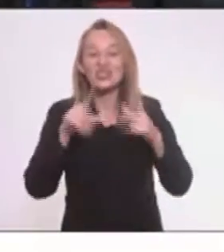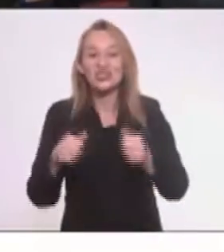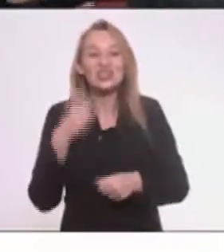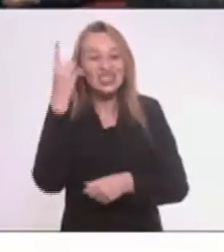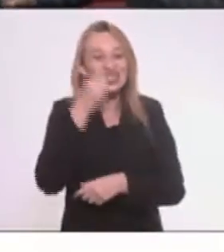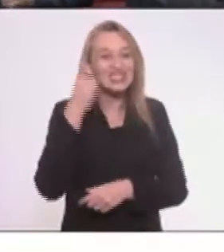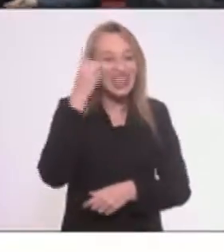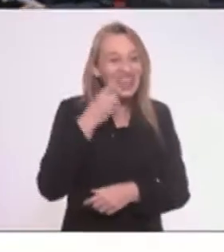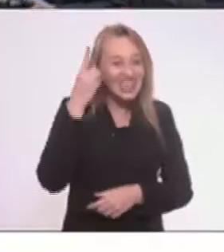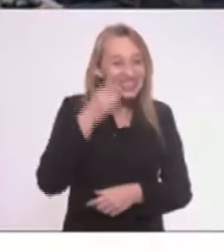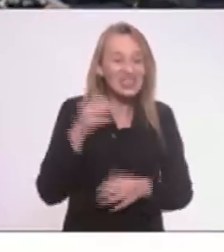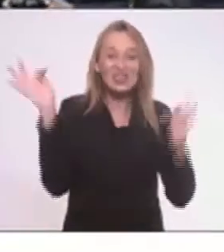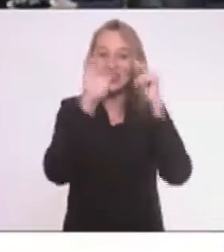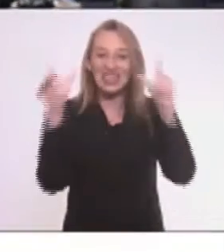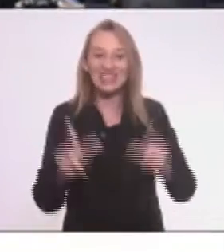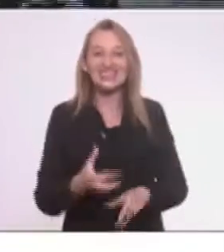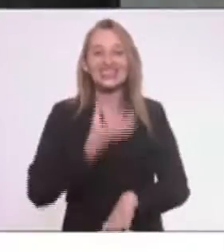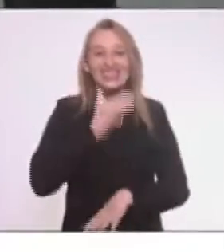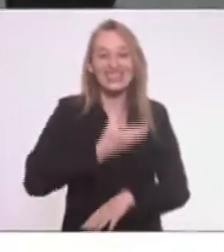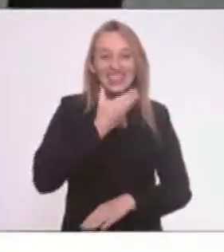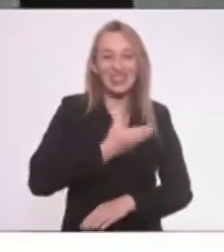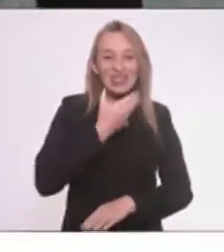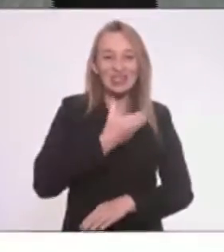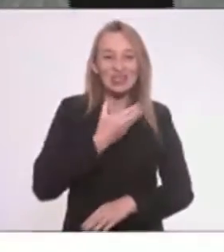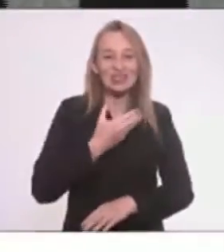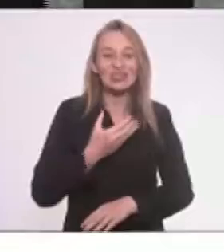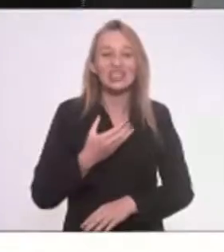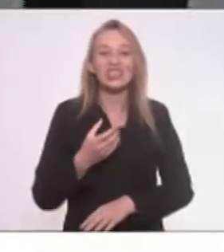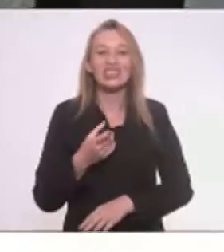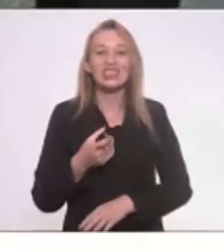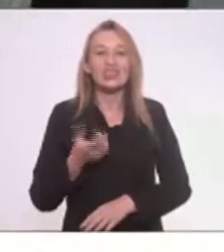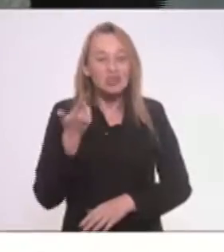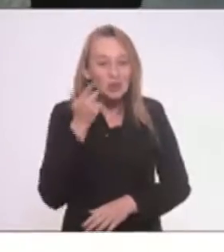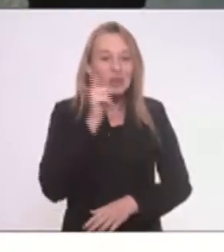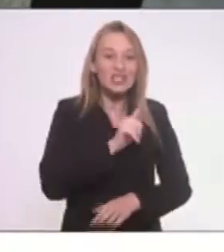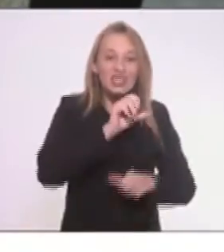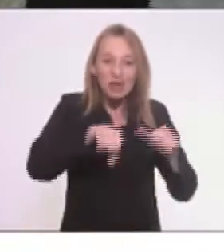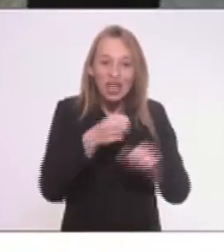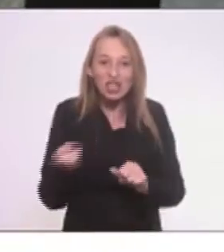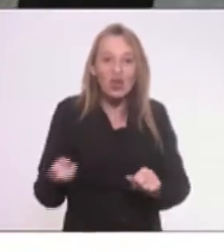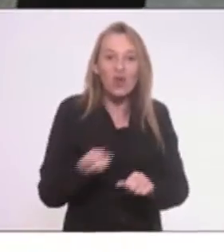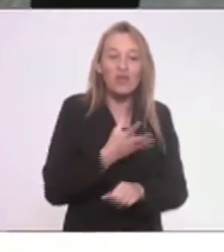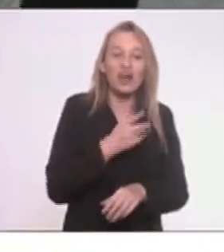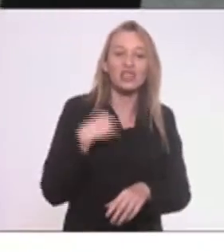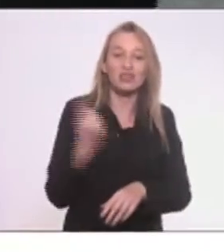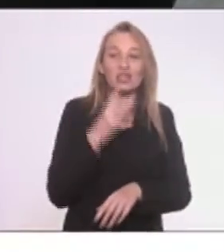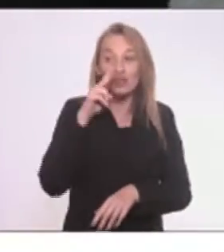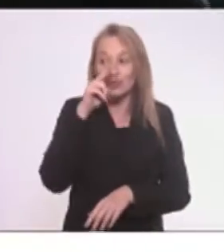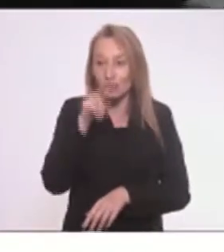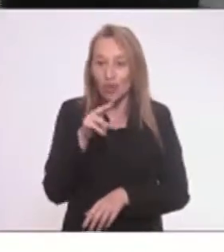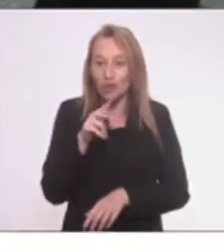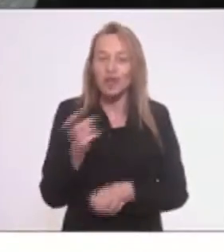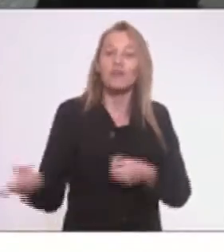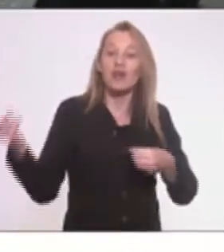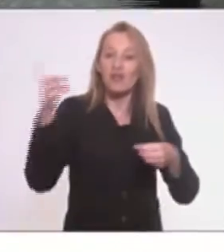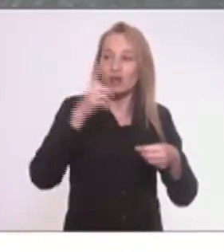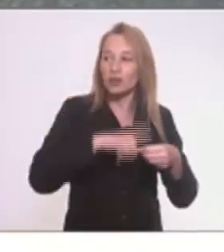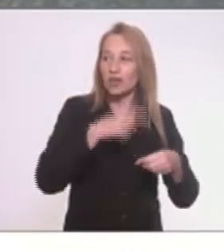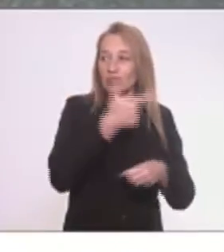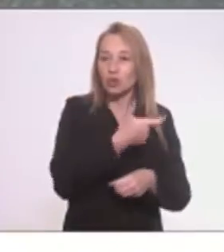os deputados um Feliz Natal e que a gente consiga renovar nossas forças para voltar